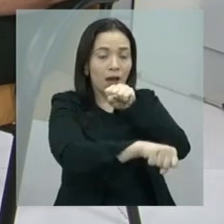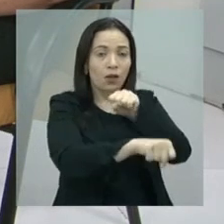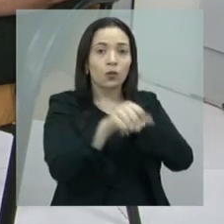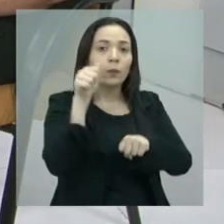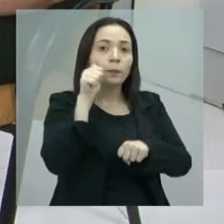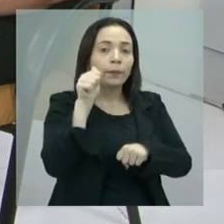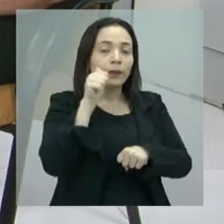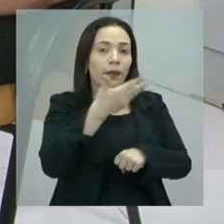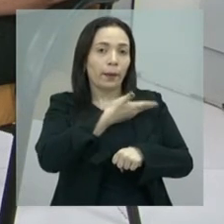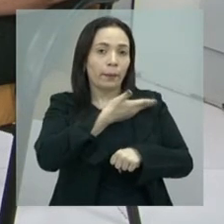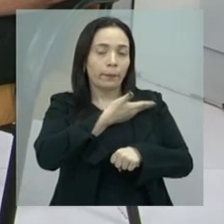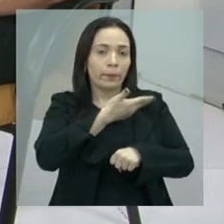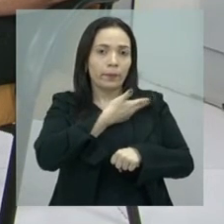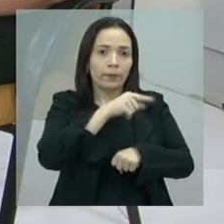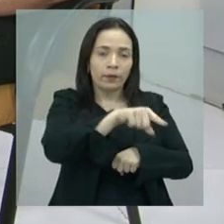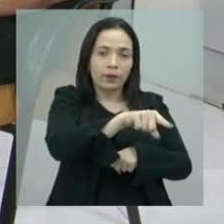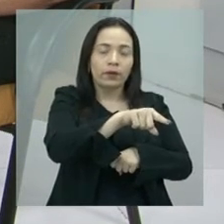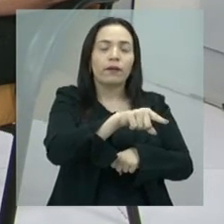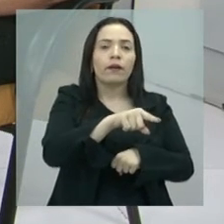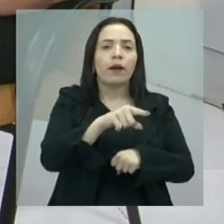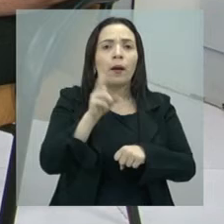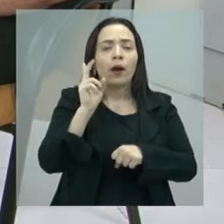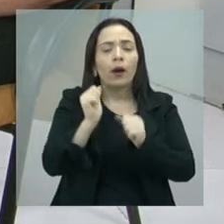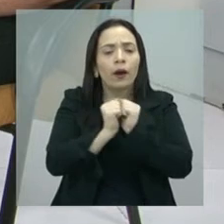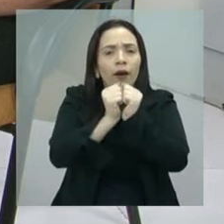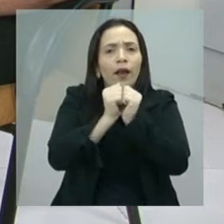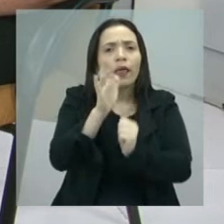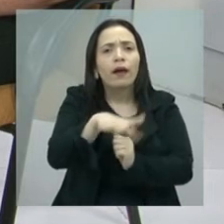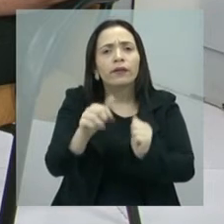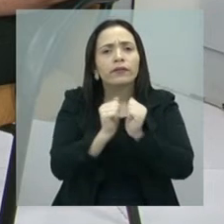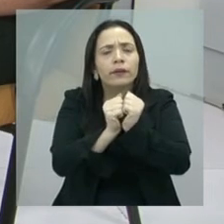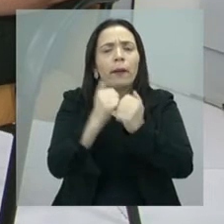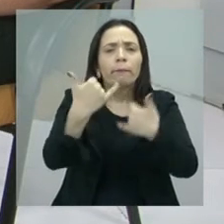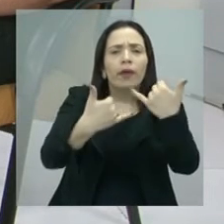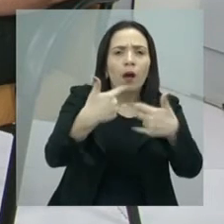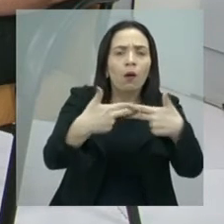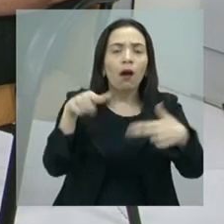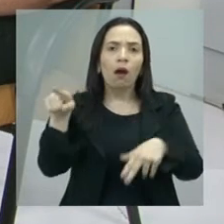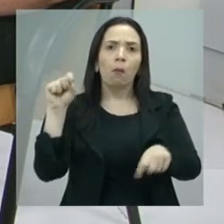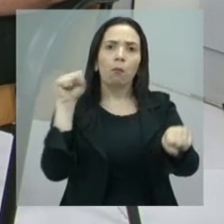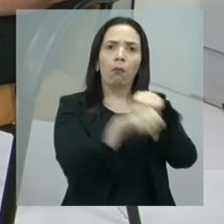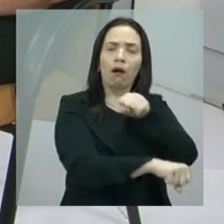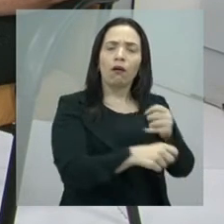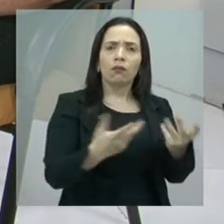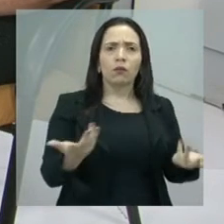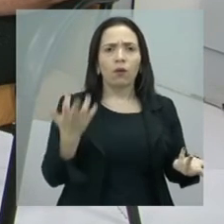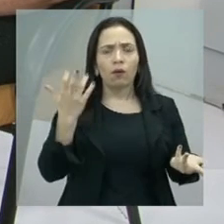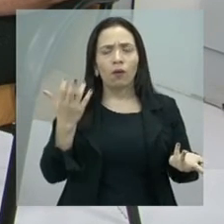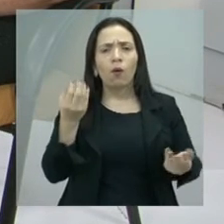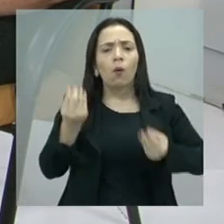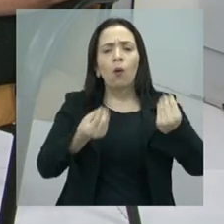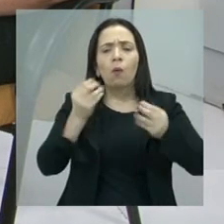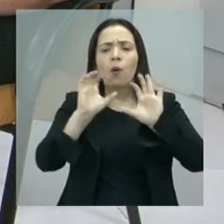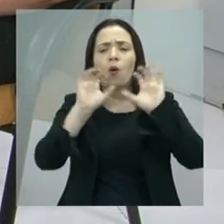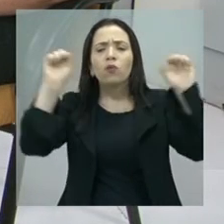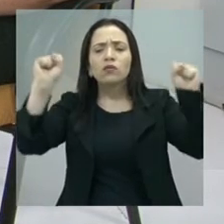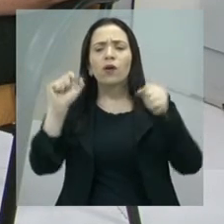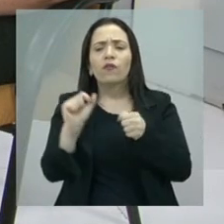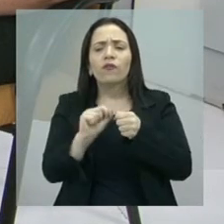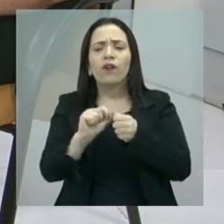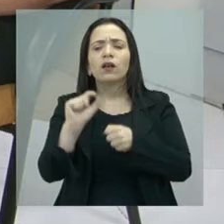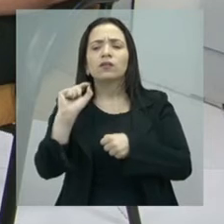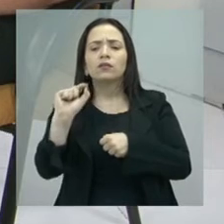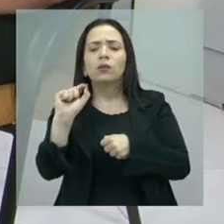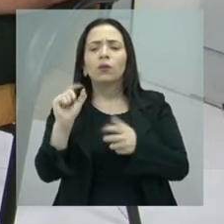né? Moravam na mesma rua, frequentavam a mesma igreja, e no caso, agora, o Conselho Tutelar vai ser